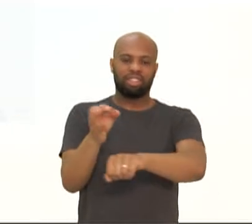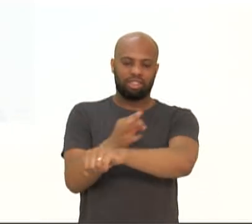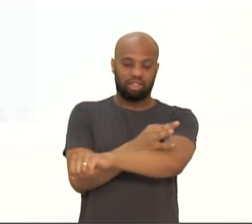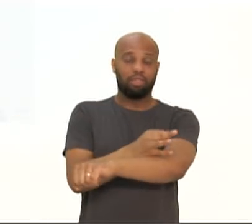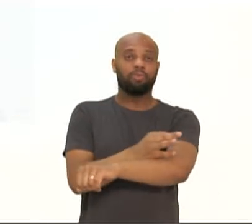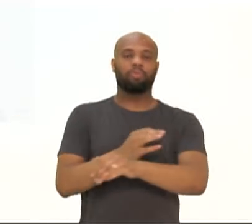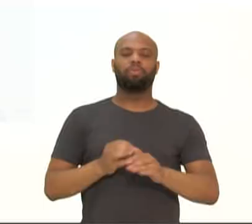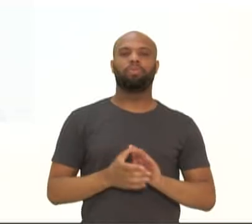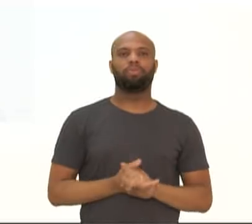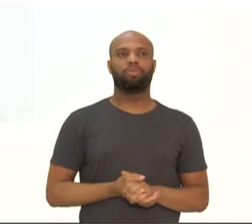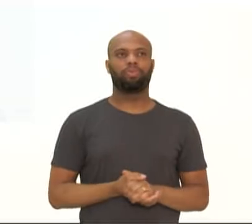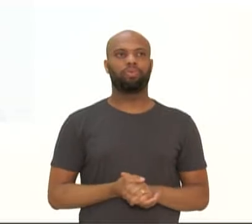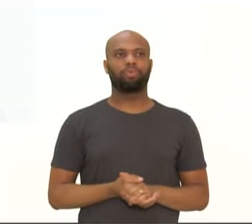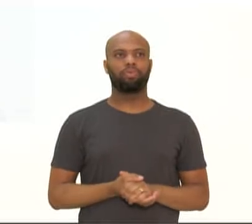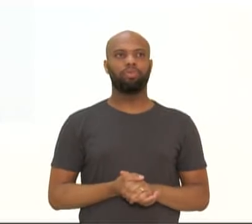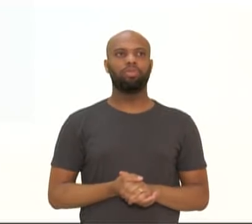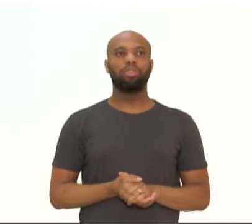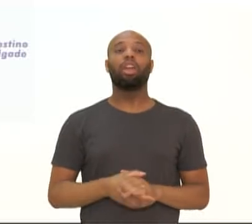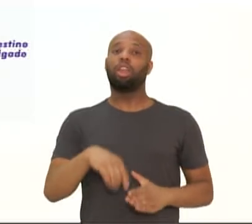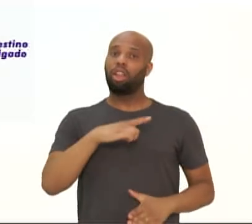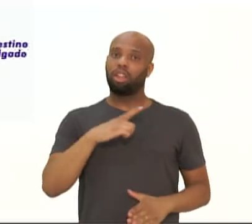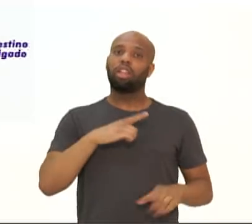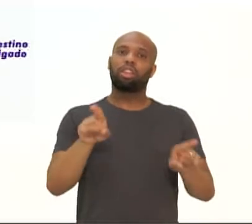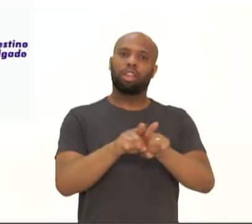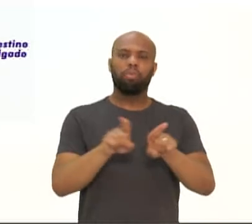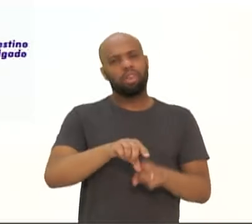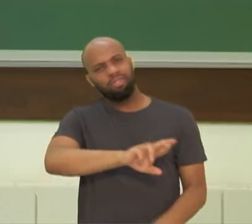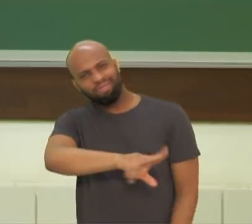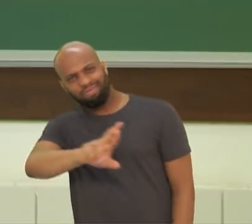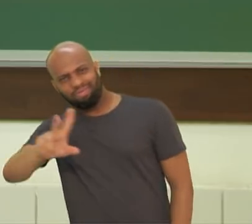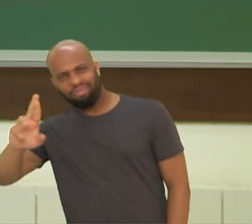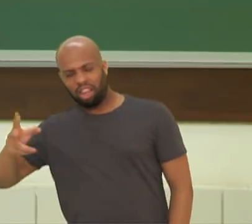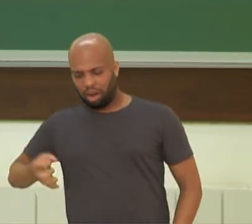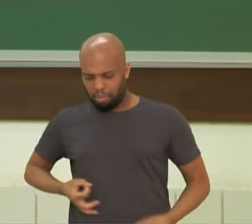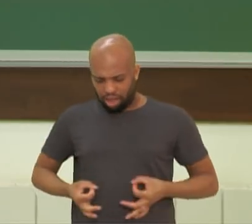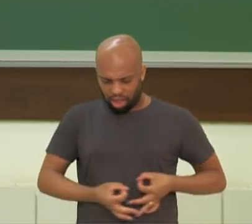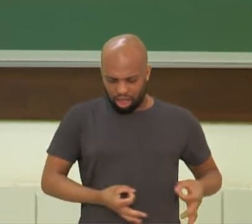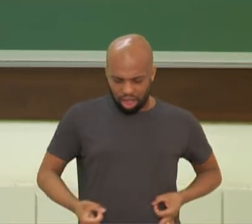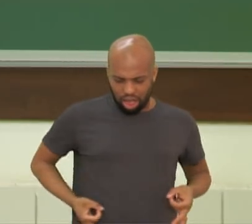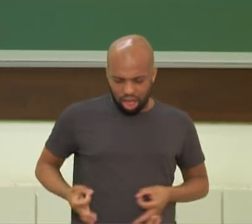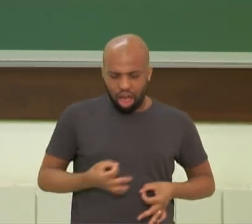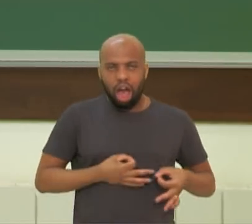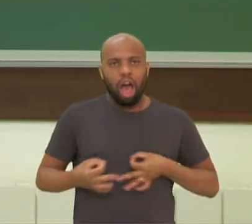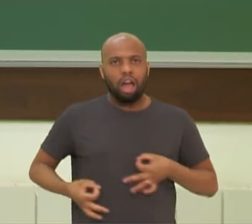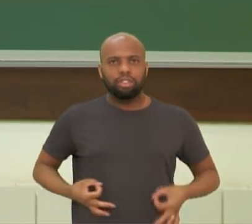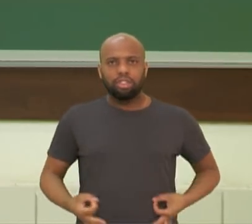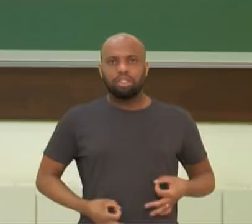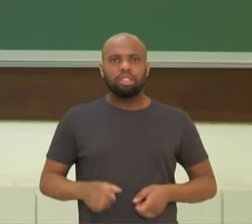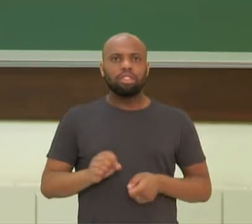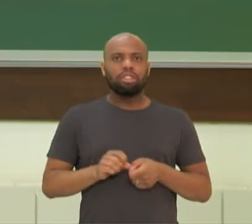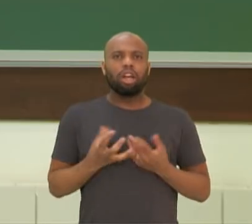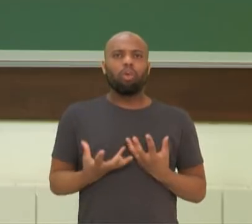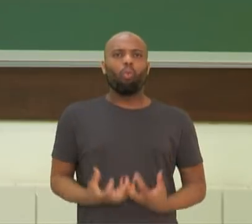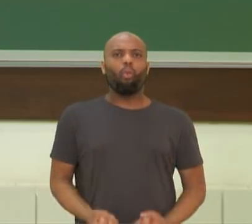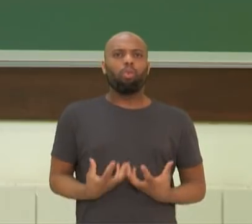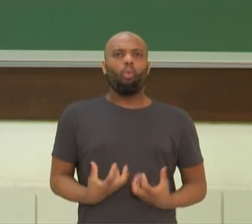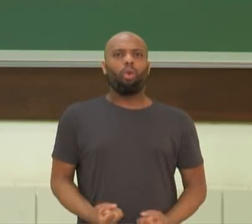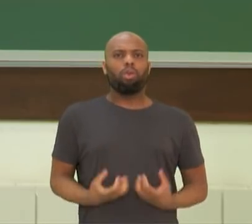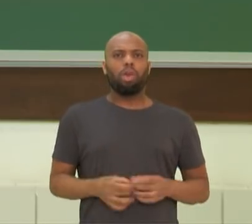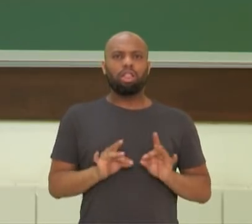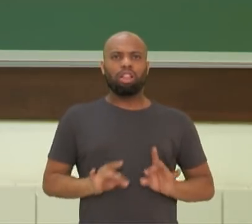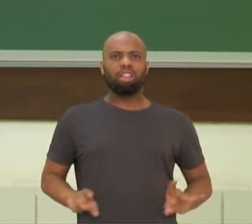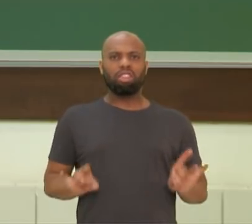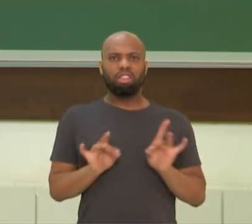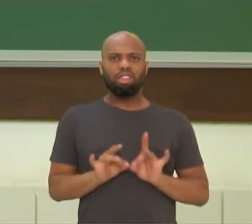intestino delgado. Então, eles têm muitas glândulas que secretam o suco intestinal, um